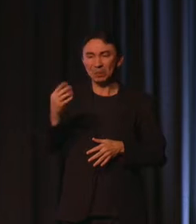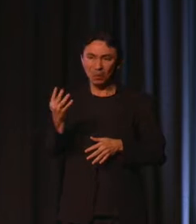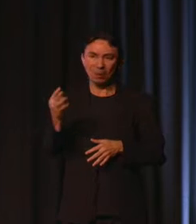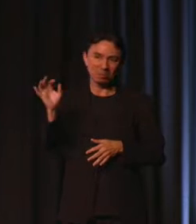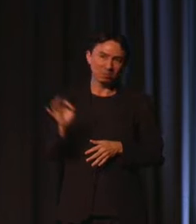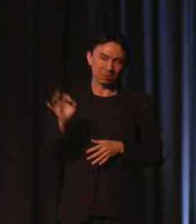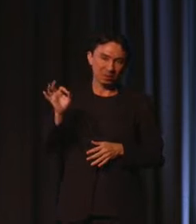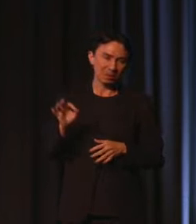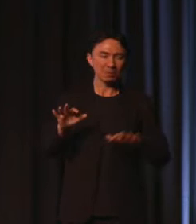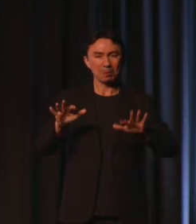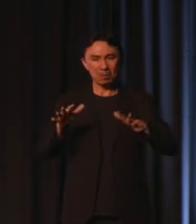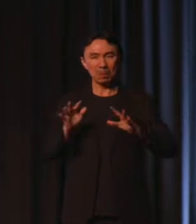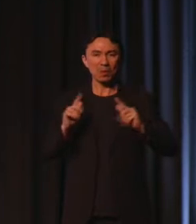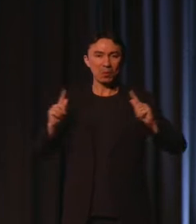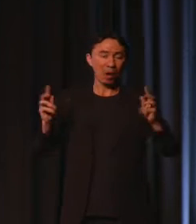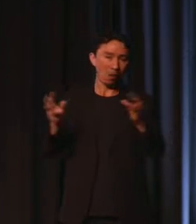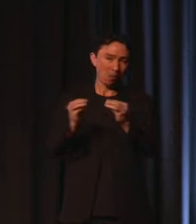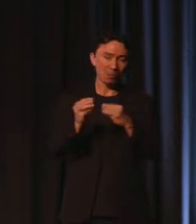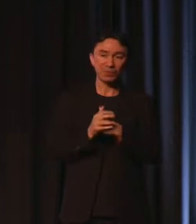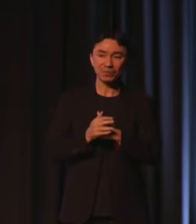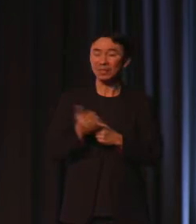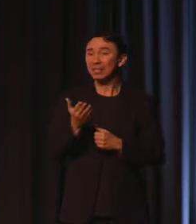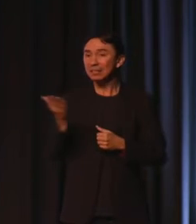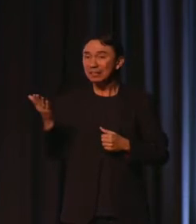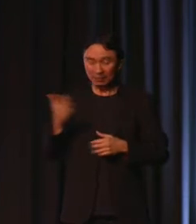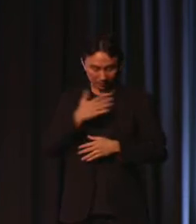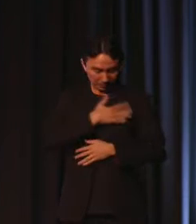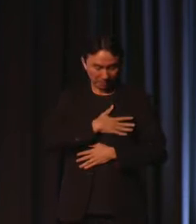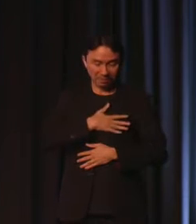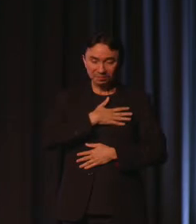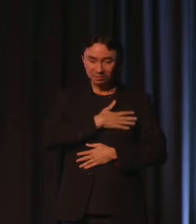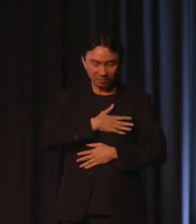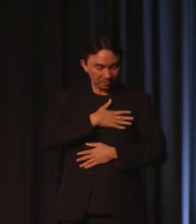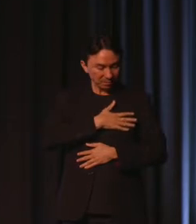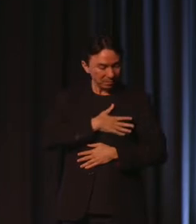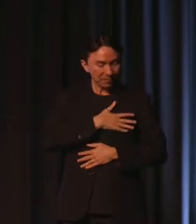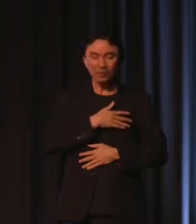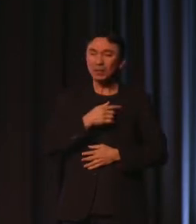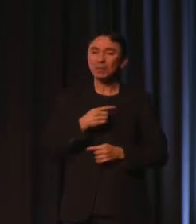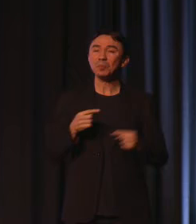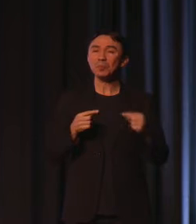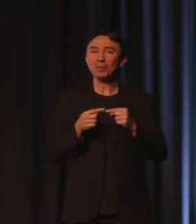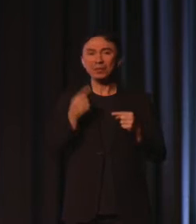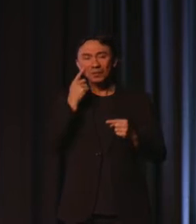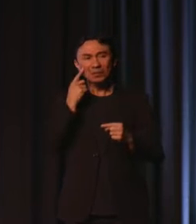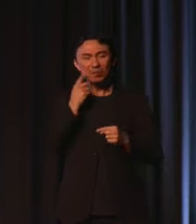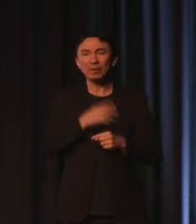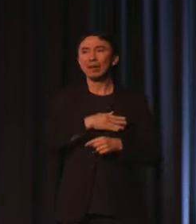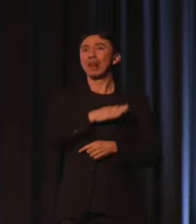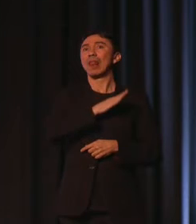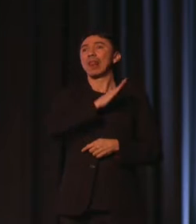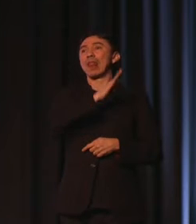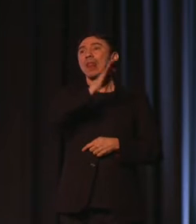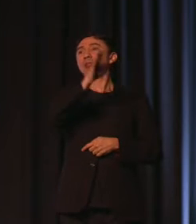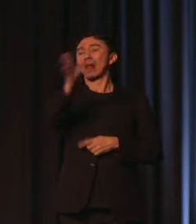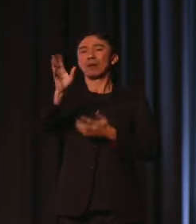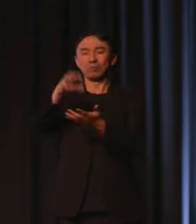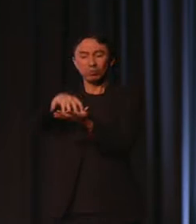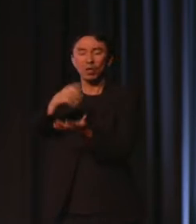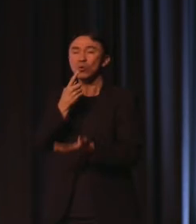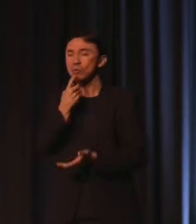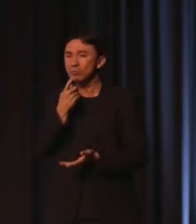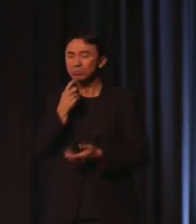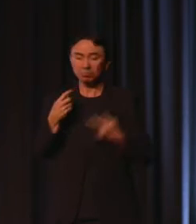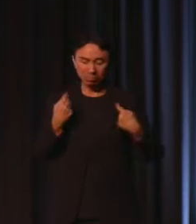basicamente, o que motiva essa satisfação, ela está relacionada eu não preciso me deslocar até o hemocentro, e acaba sendo prático e rápido